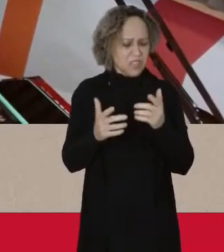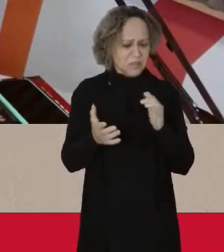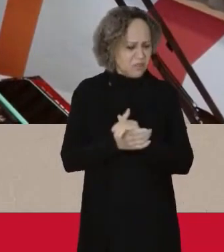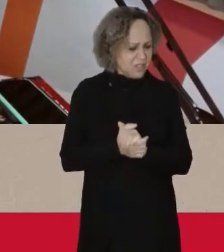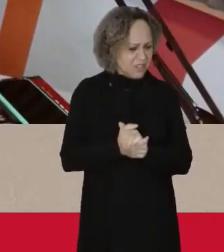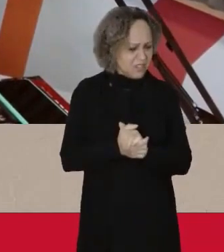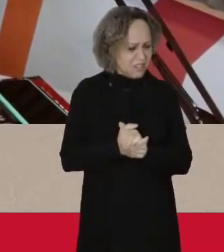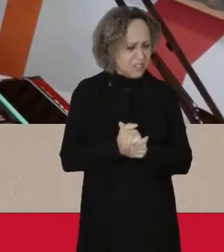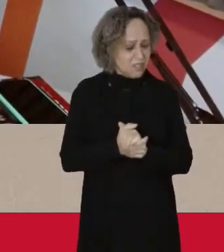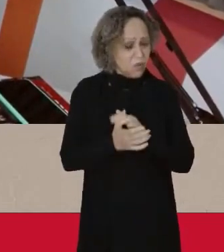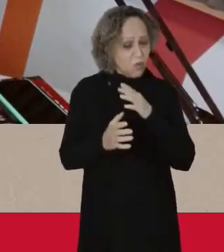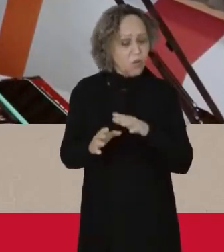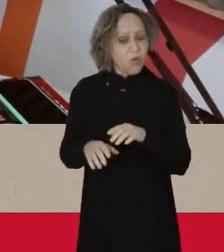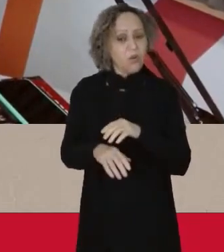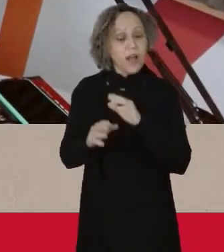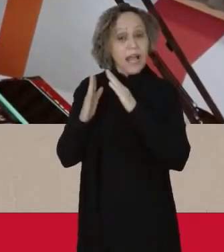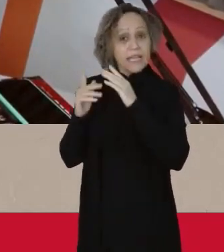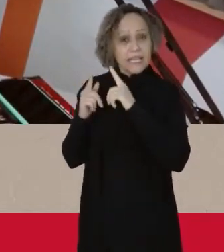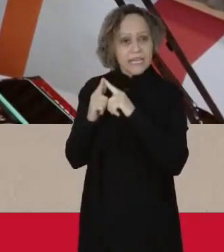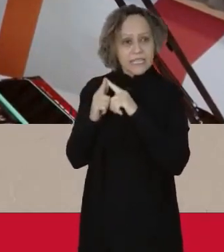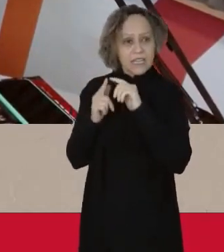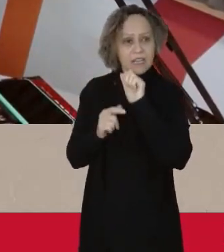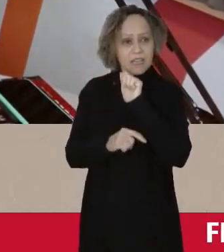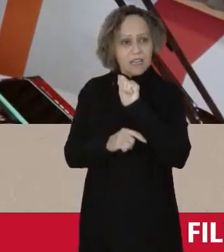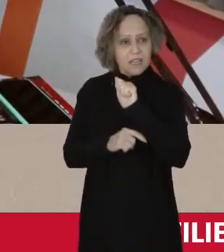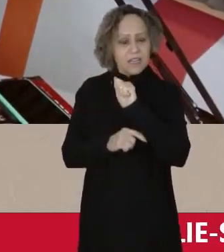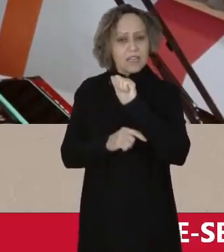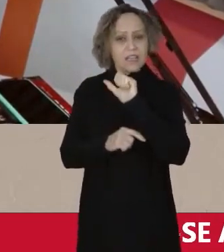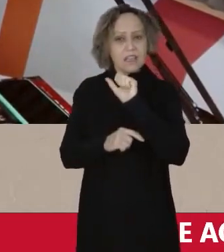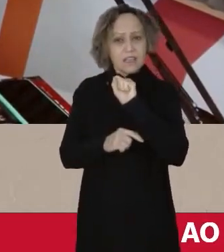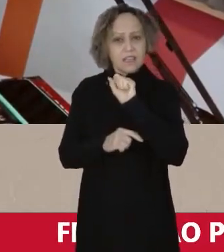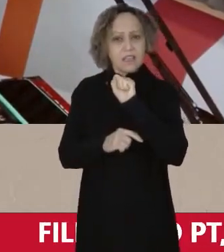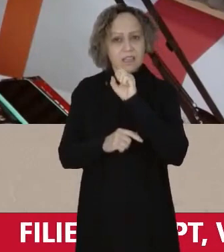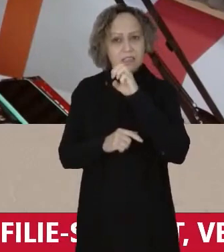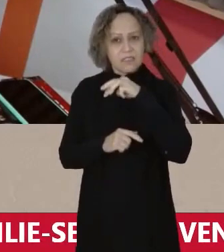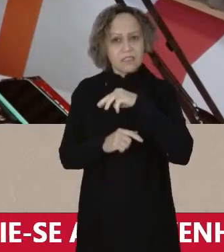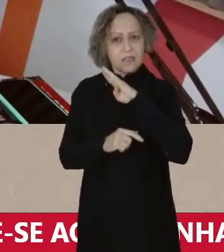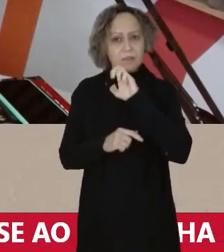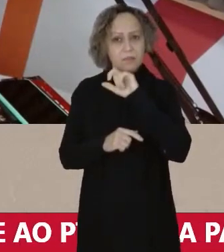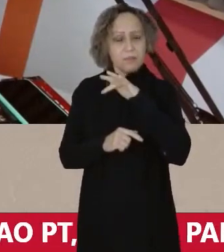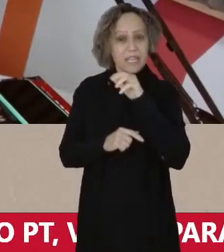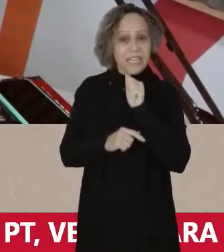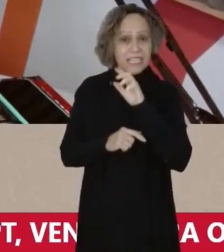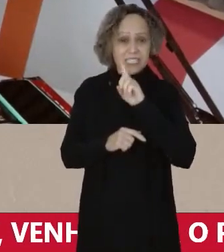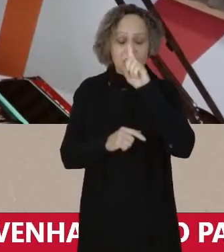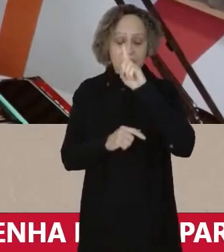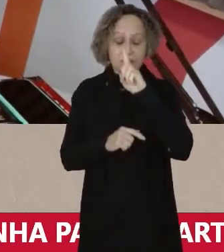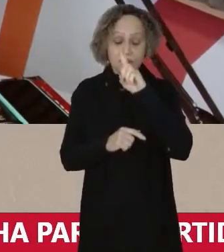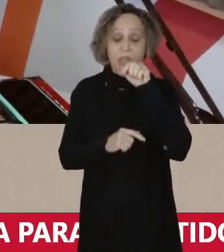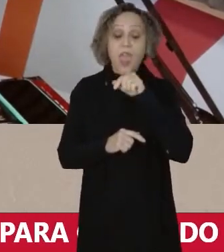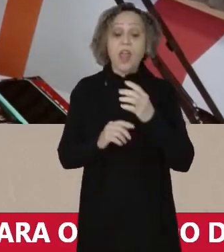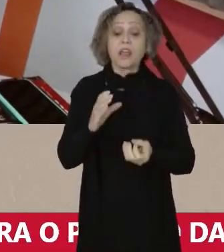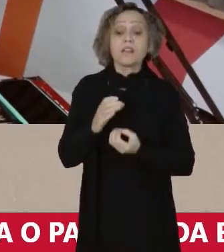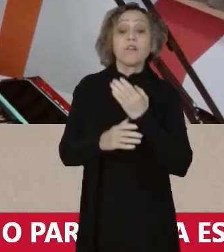Então, a Igreja Assembleia de Deus, Amanda, é uma igreja pentecostal de primeira geração. A Igreja Universal do Reino de Deus surge na década